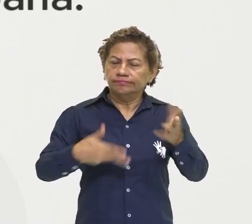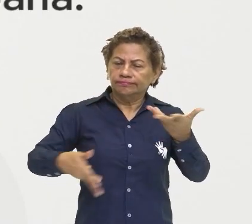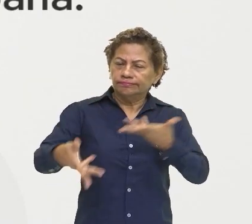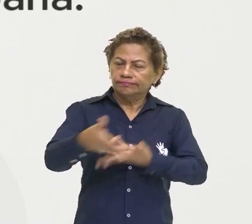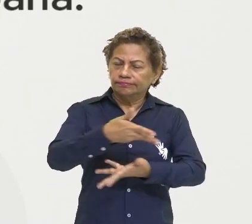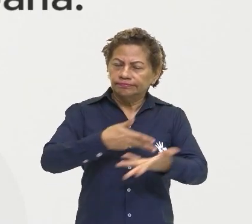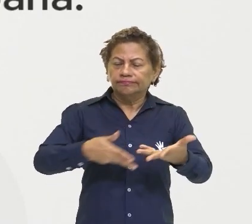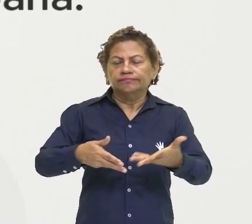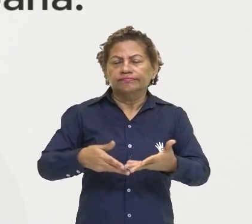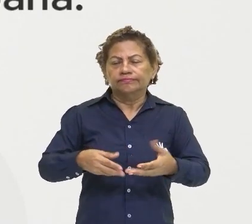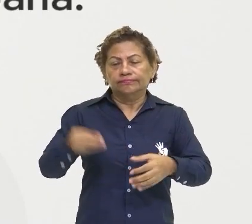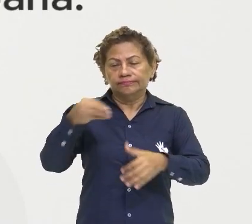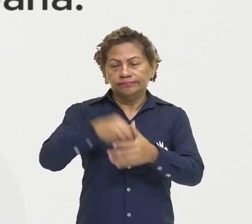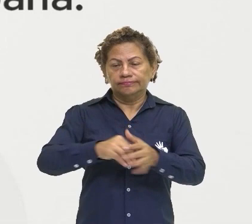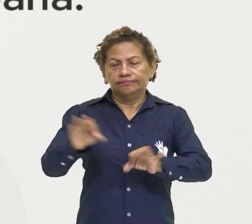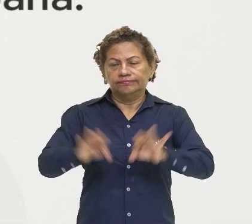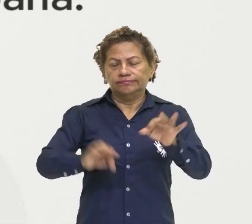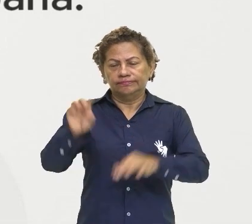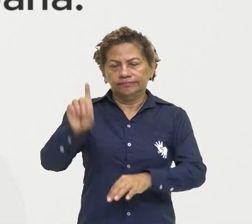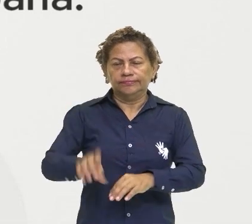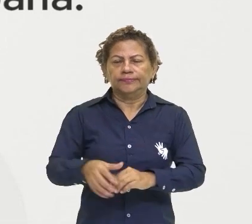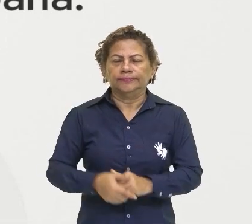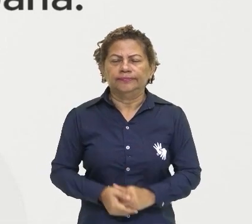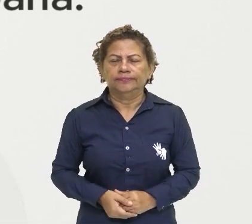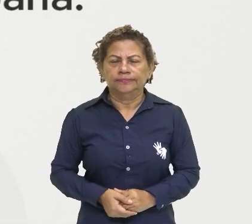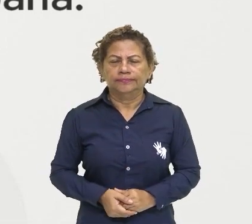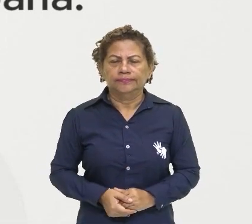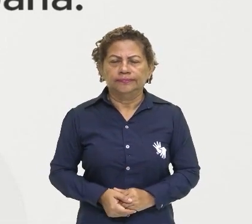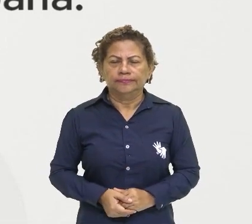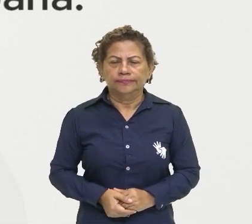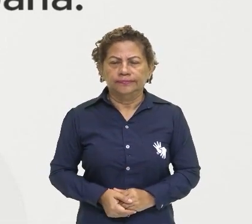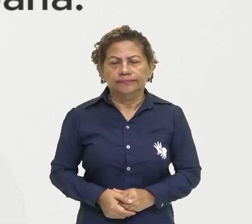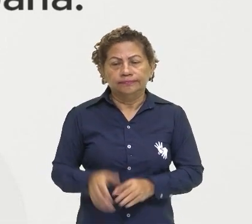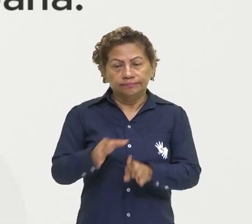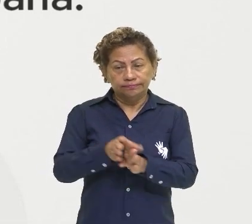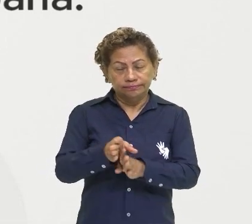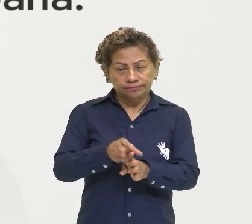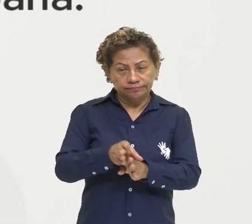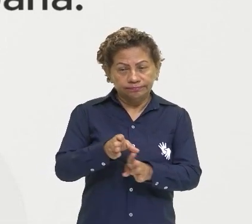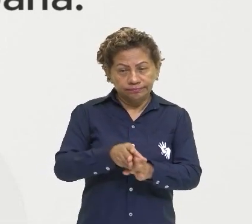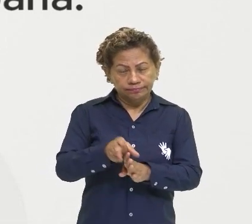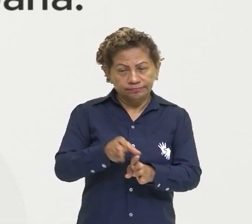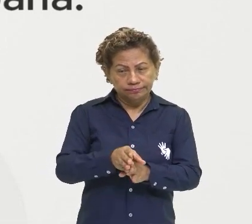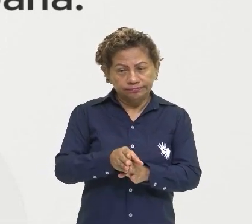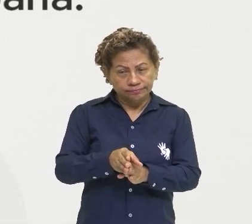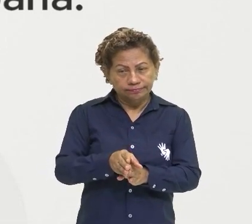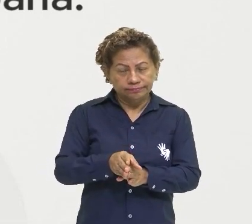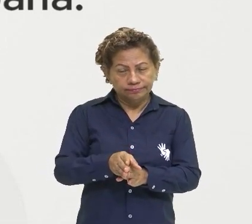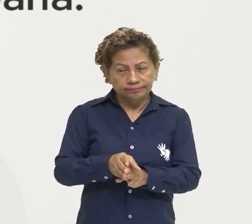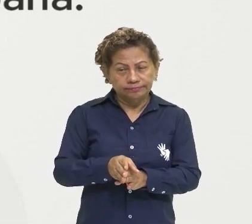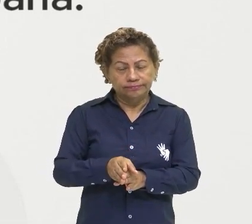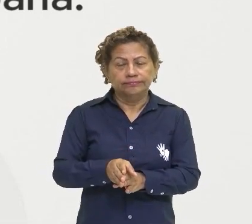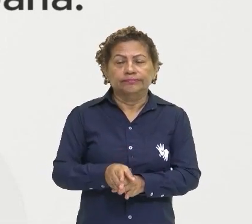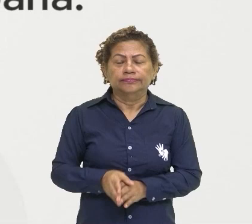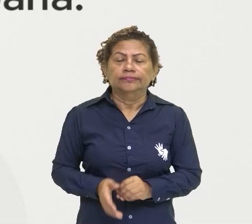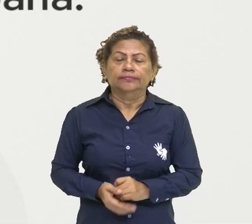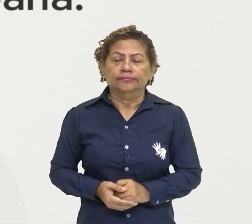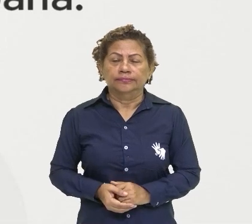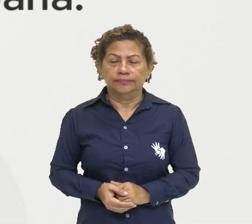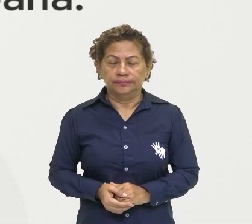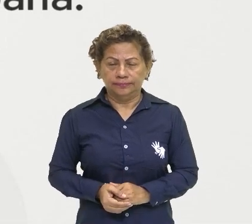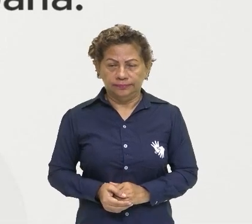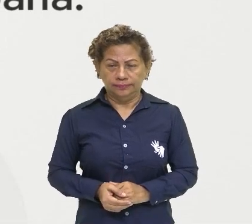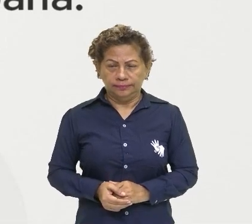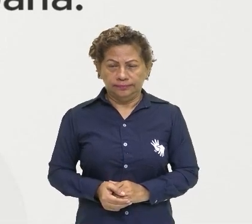diretor, tá bom? O objetivo do plano diretor, orientar as ações do poder público, tá certo? Visando o